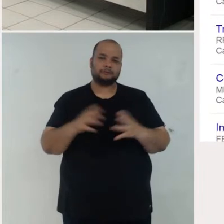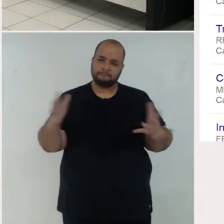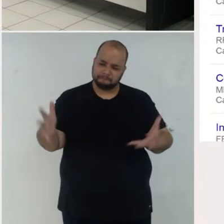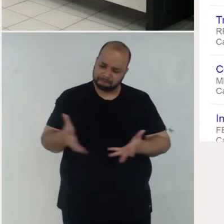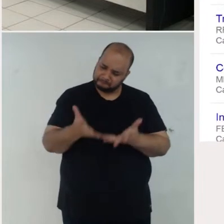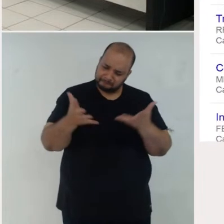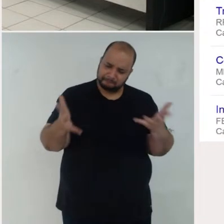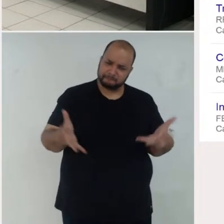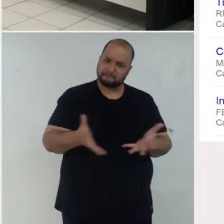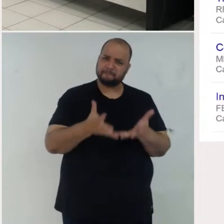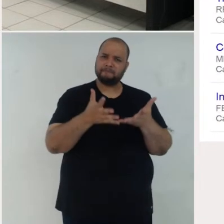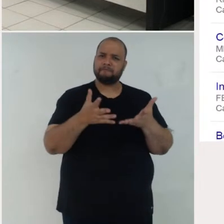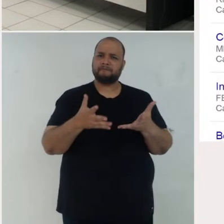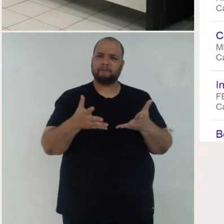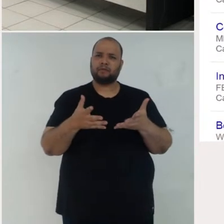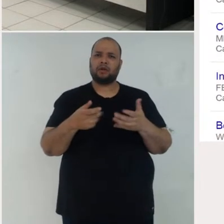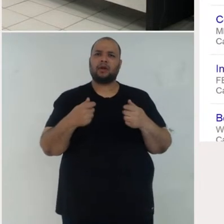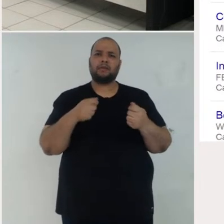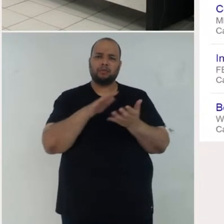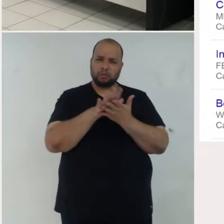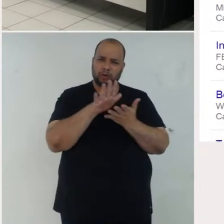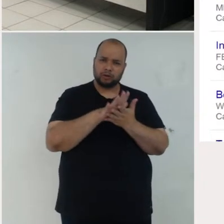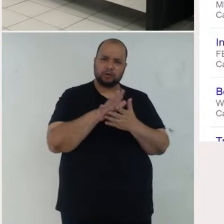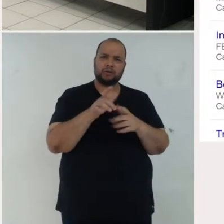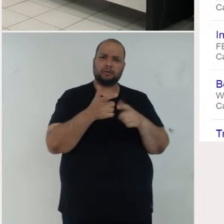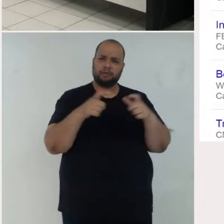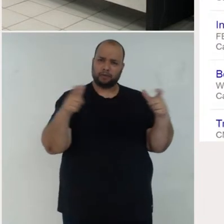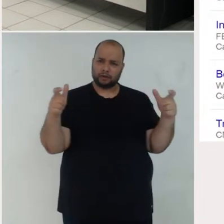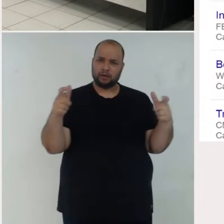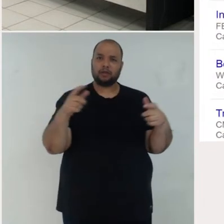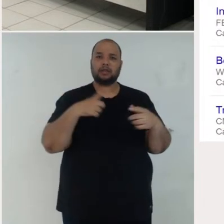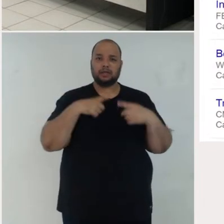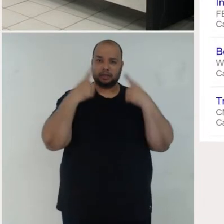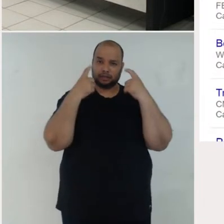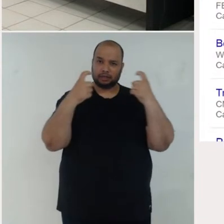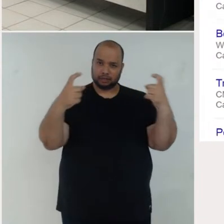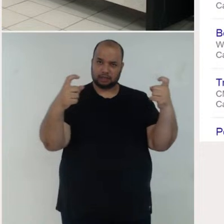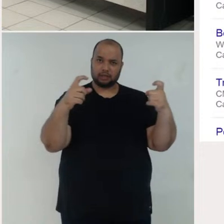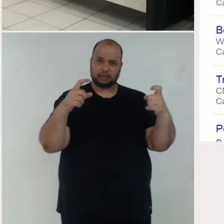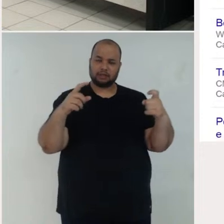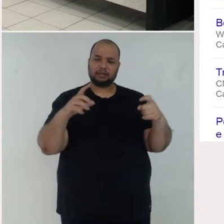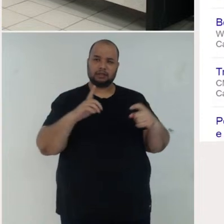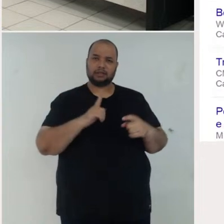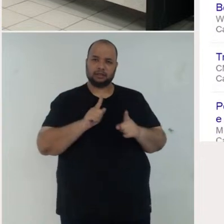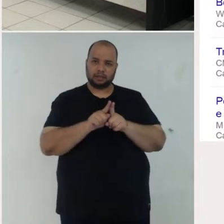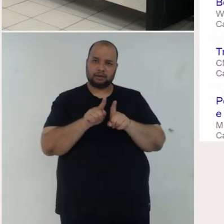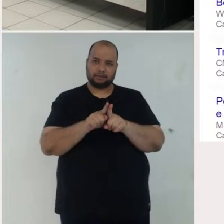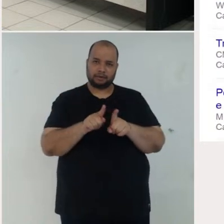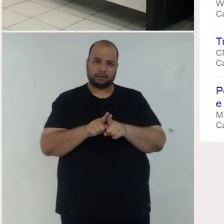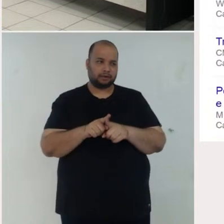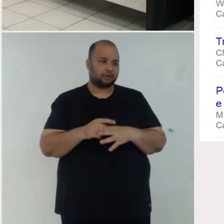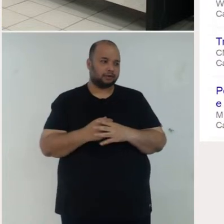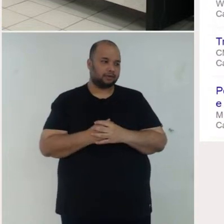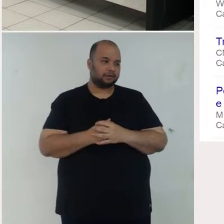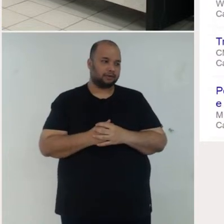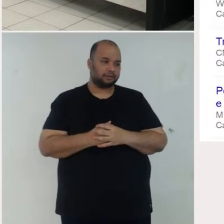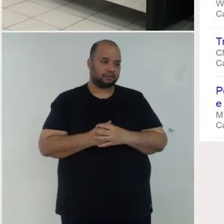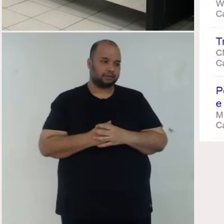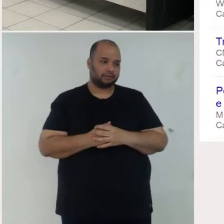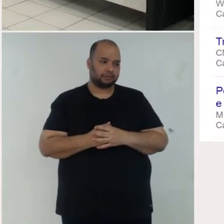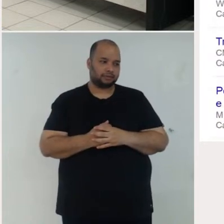impulsionada, precisa ter mais publicações, há um interesse da comunidade à volta, você também está ali.